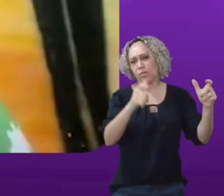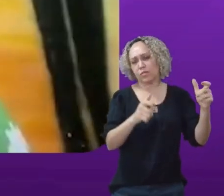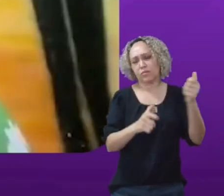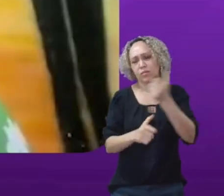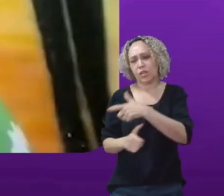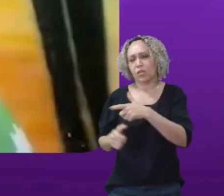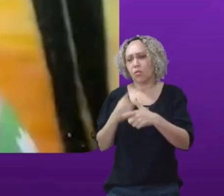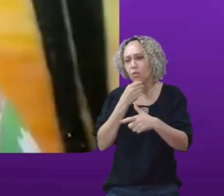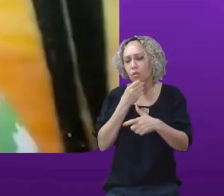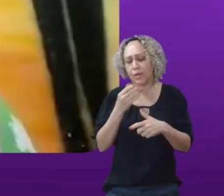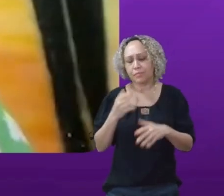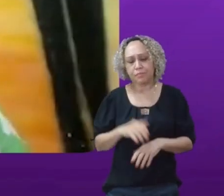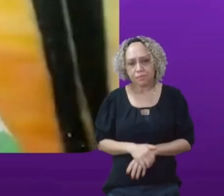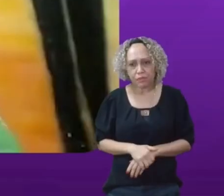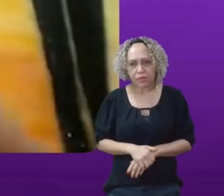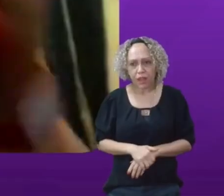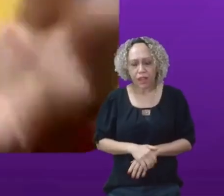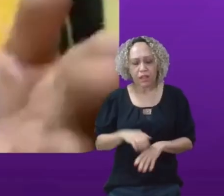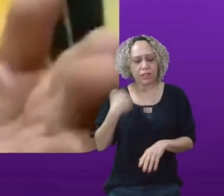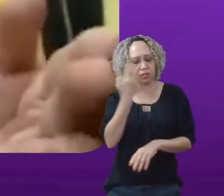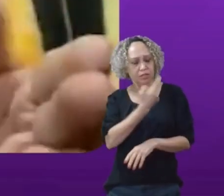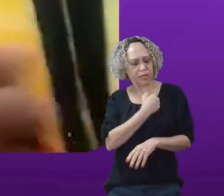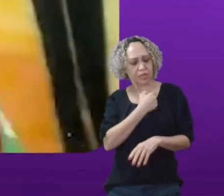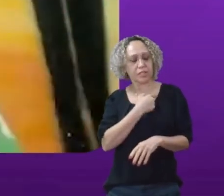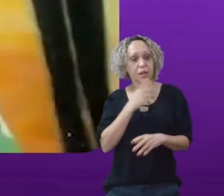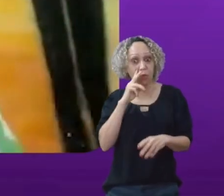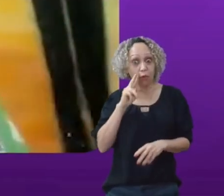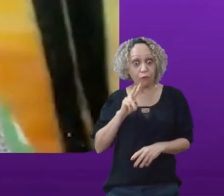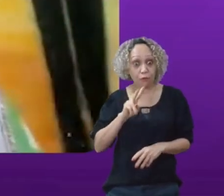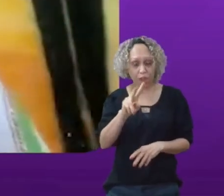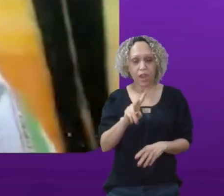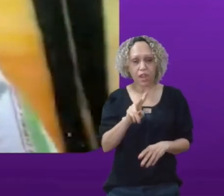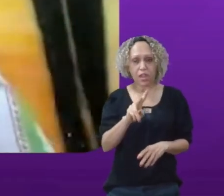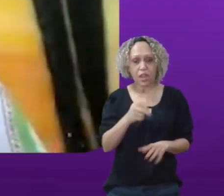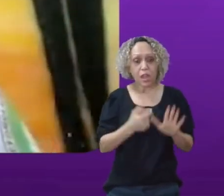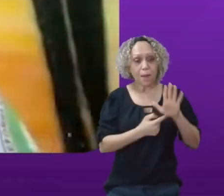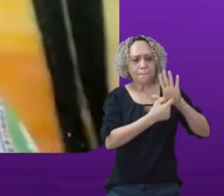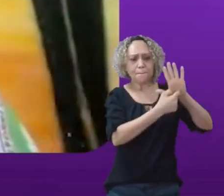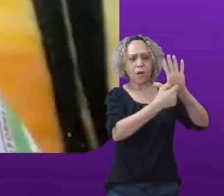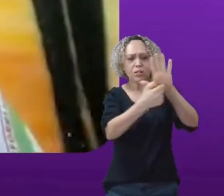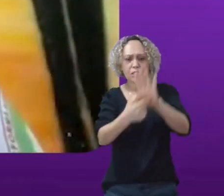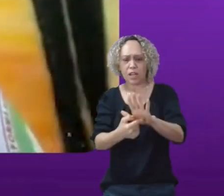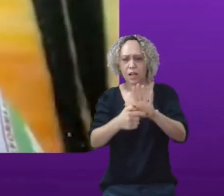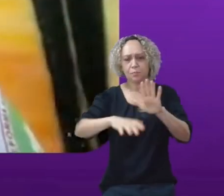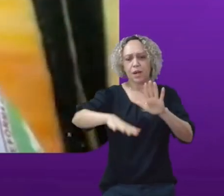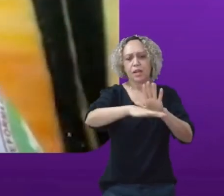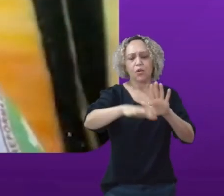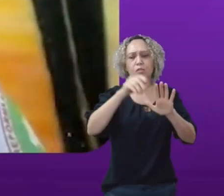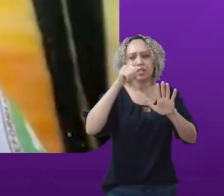ver e precisa mostrar para outras mulheres e para a sociedade no